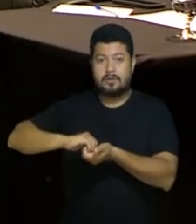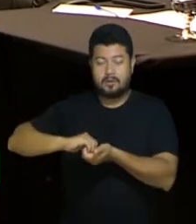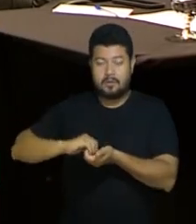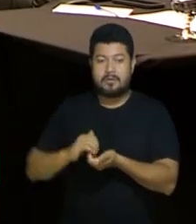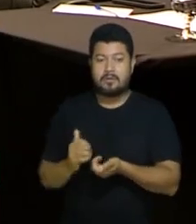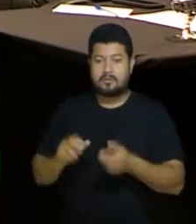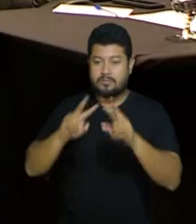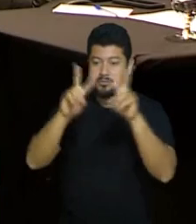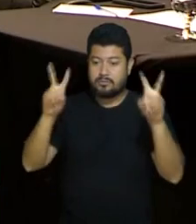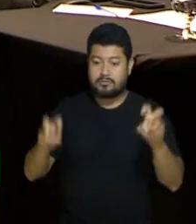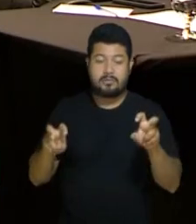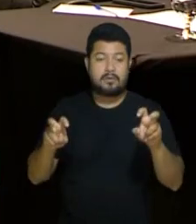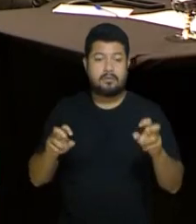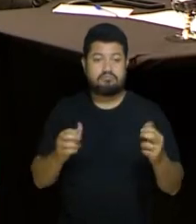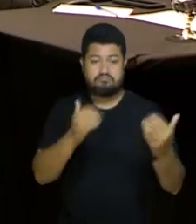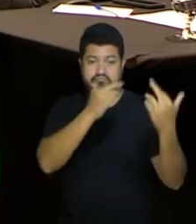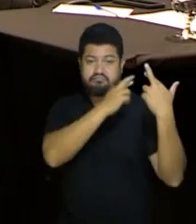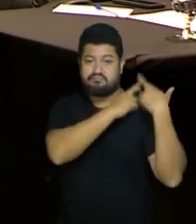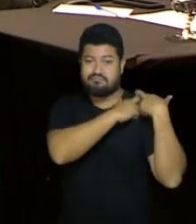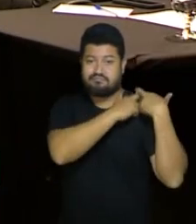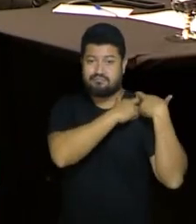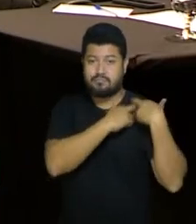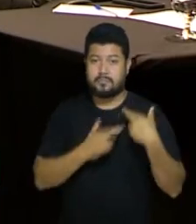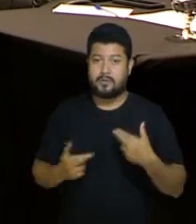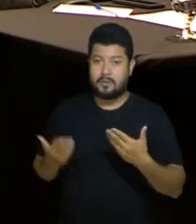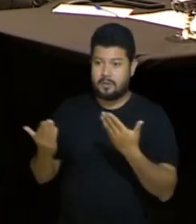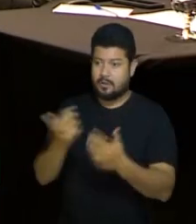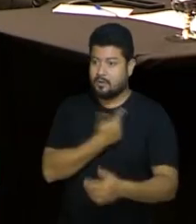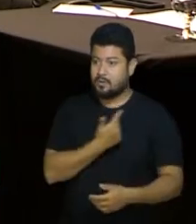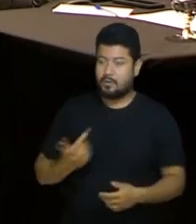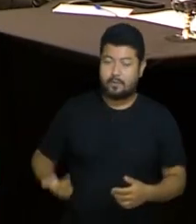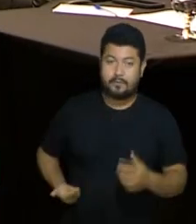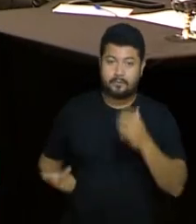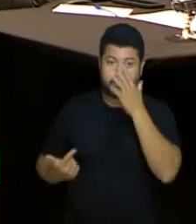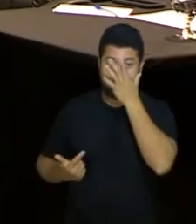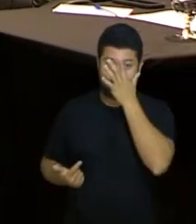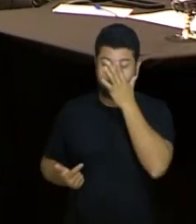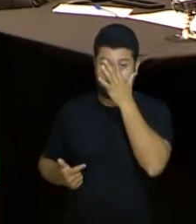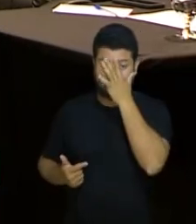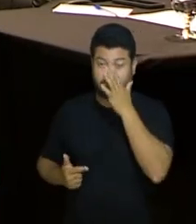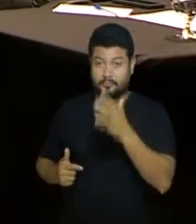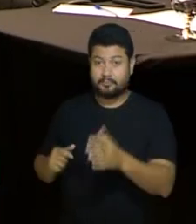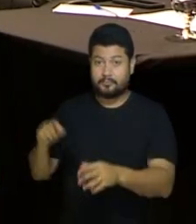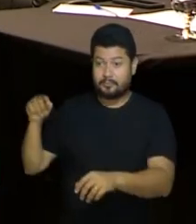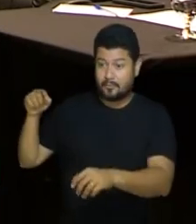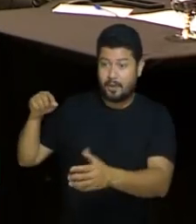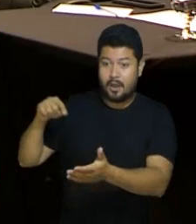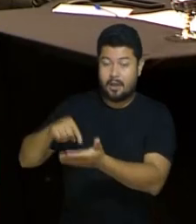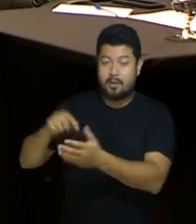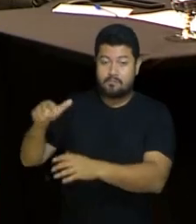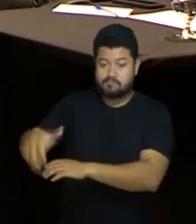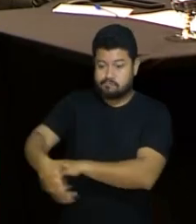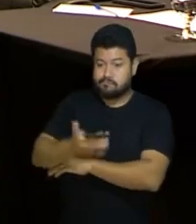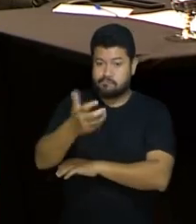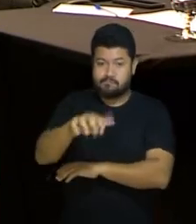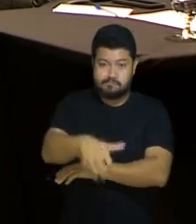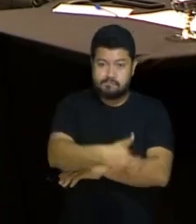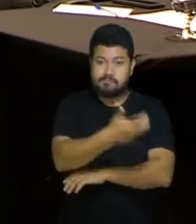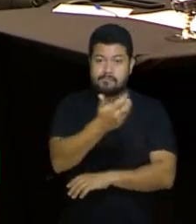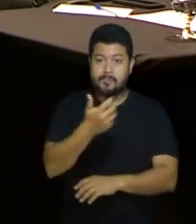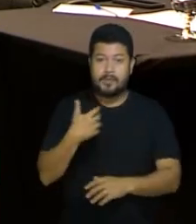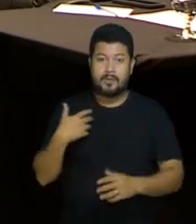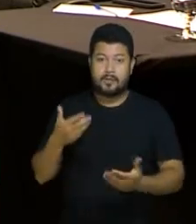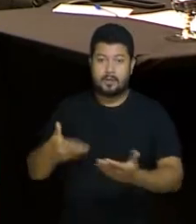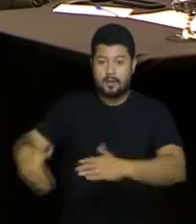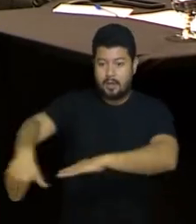O governador aperta o botão da máquina que vai fazer a dragagem do rio Itajaí-Açu no próximo sábado e